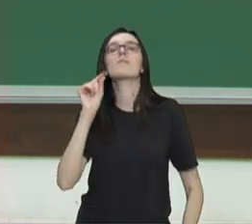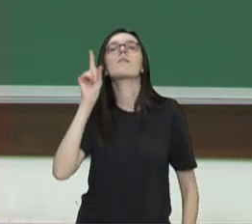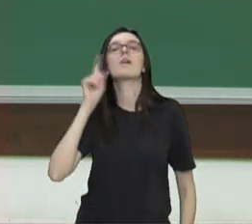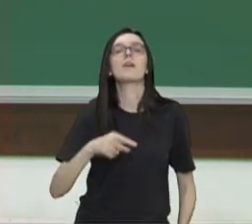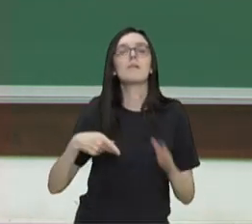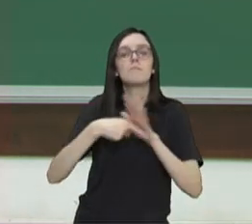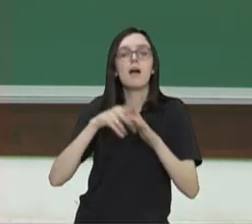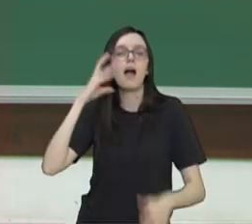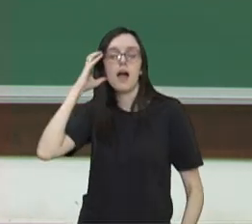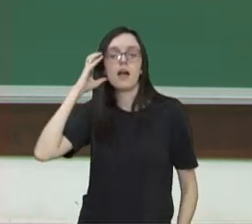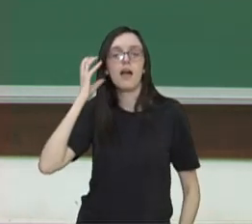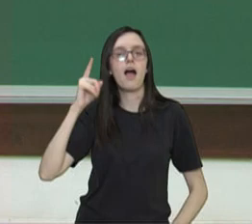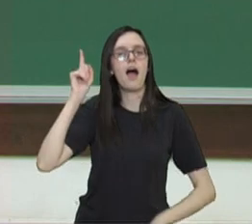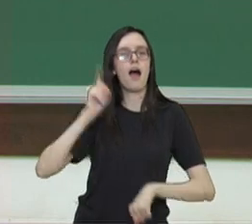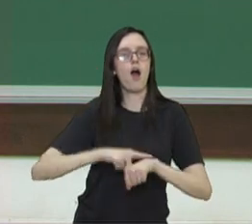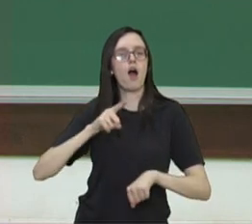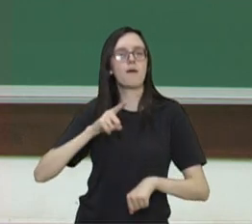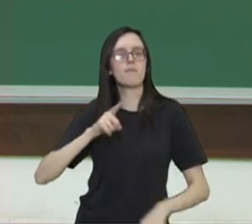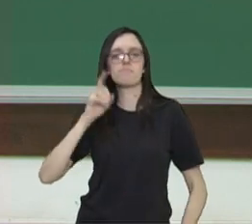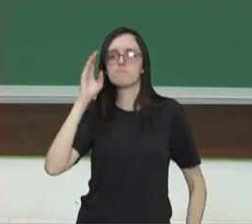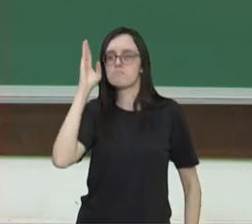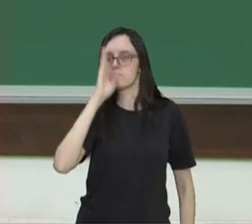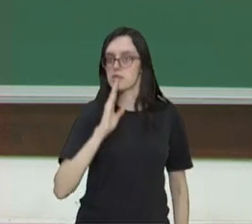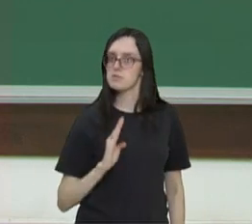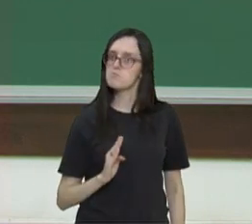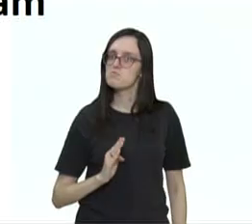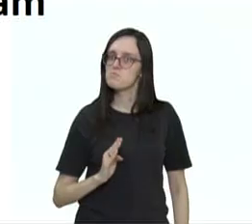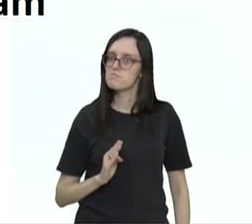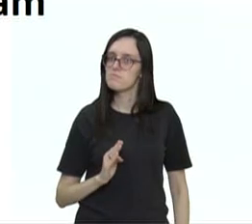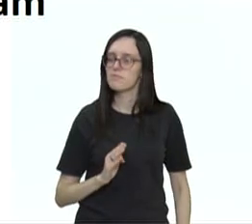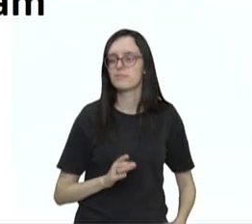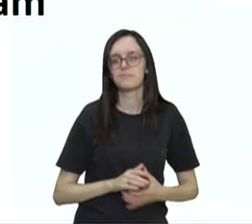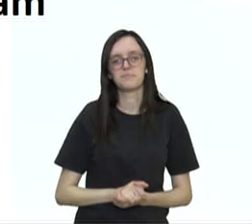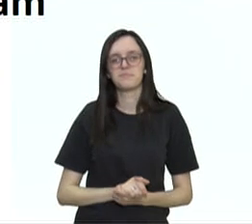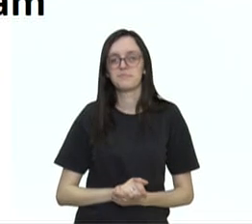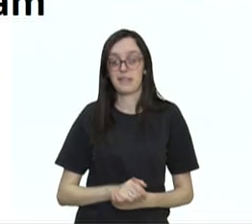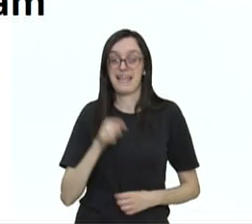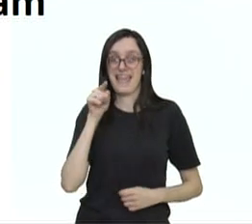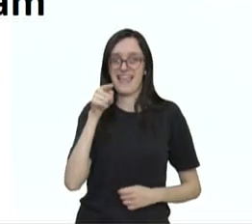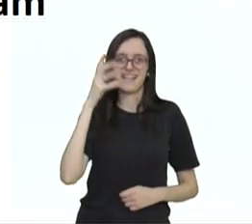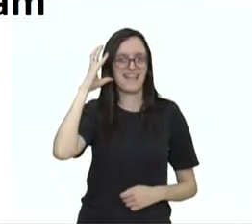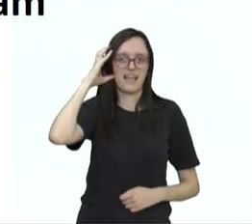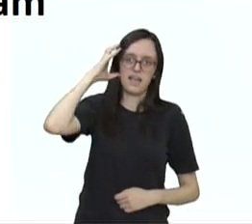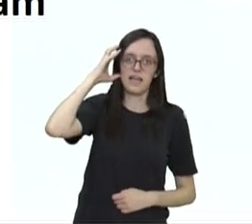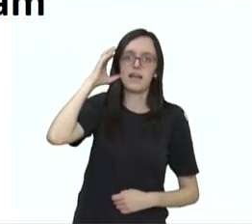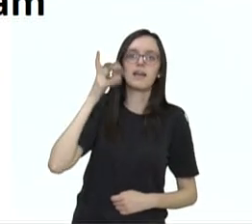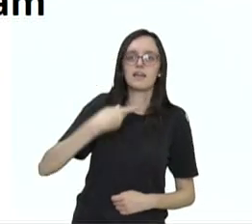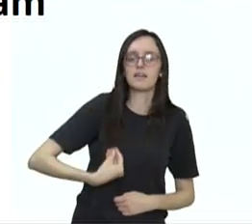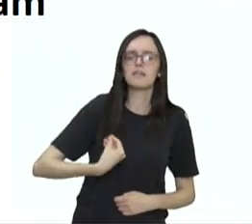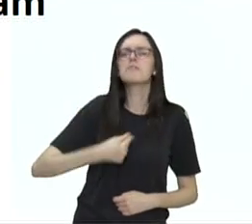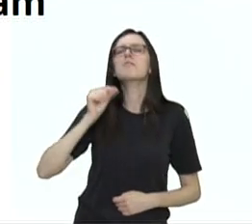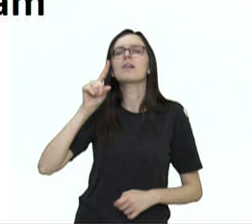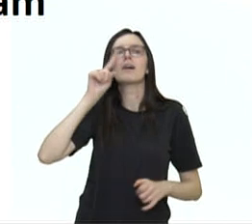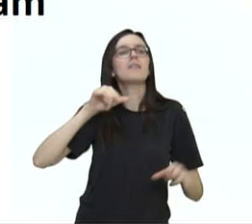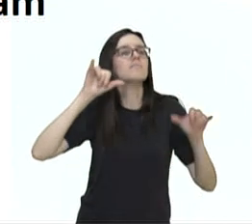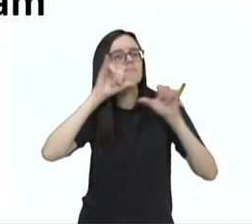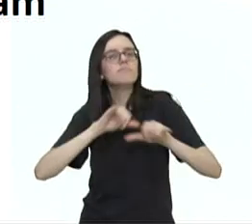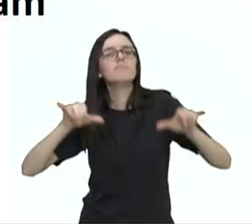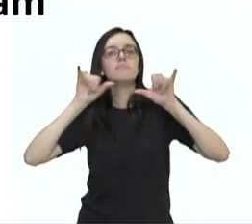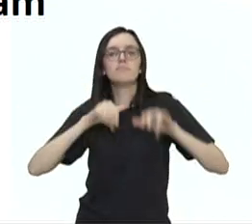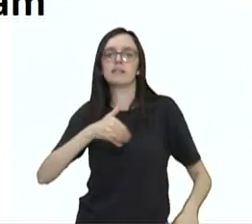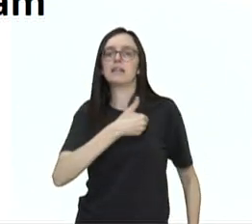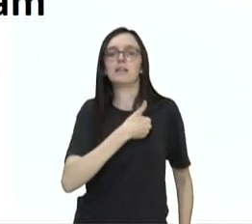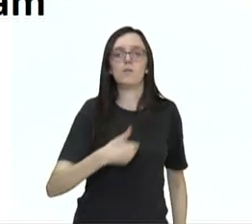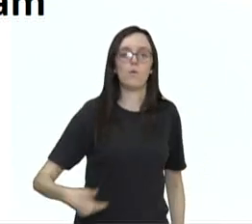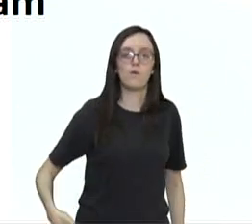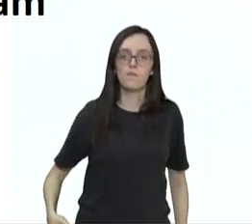de rádio A Hora do Brasil. Esse programa de rádio A Hora do Brasil fazia propaganda do